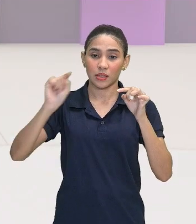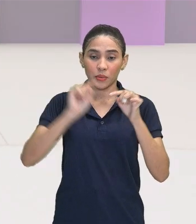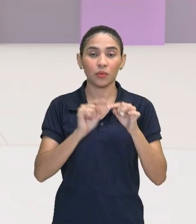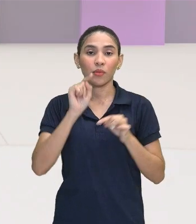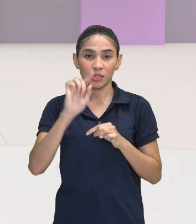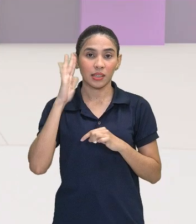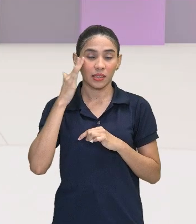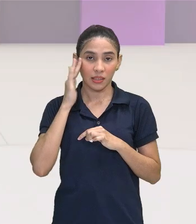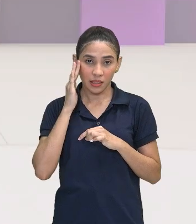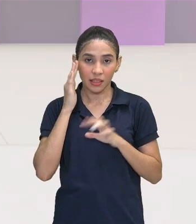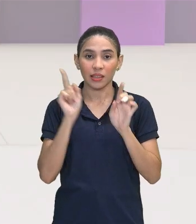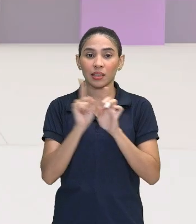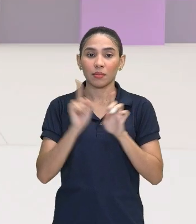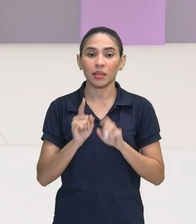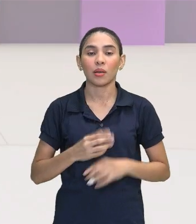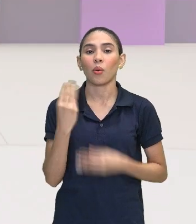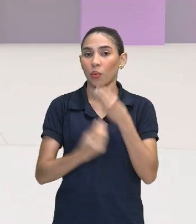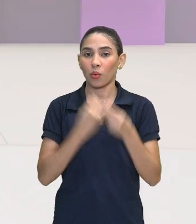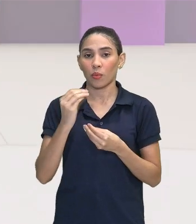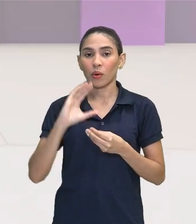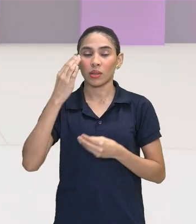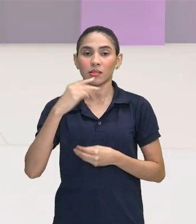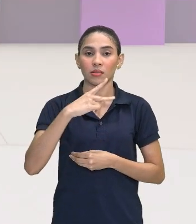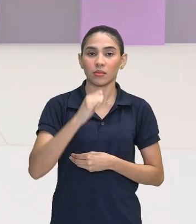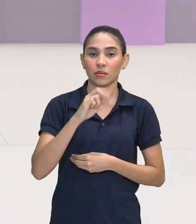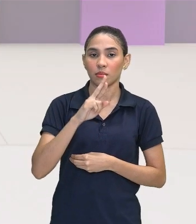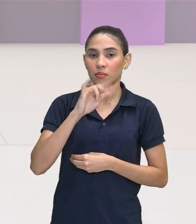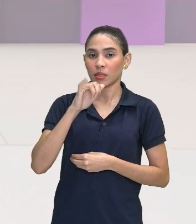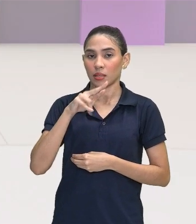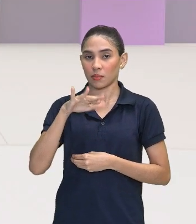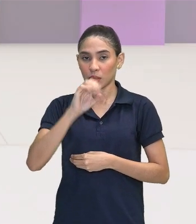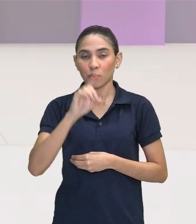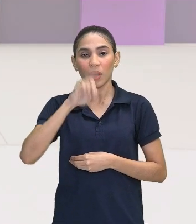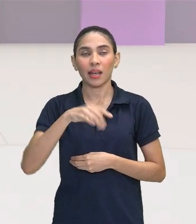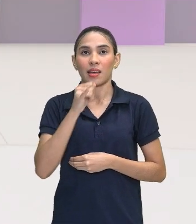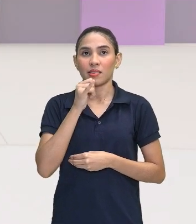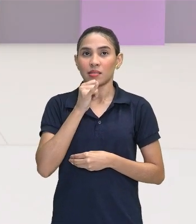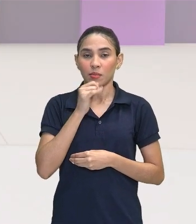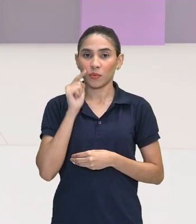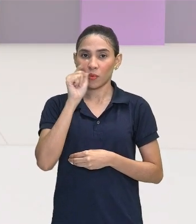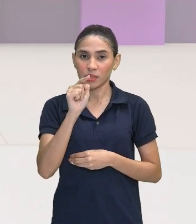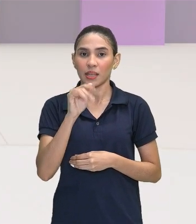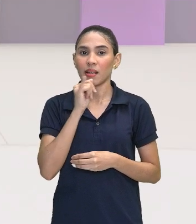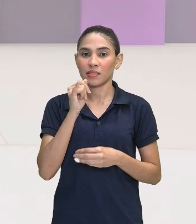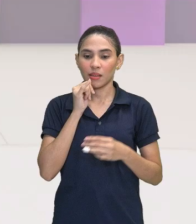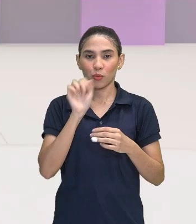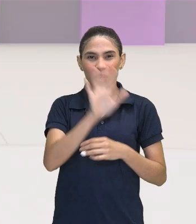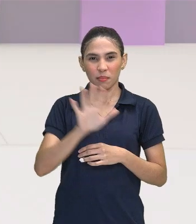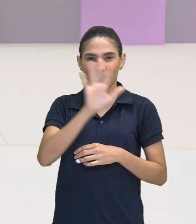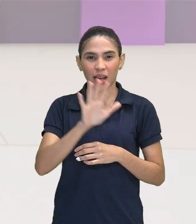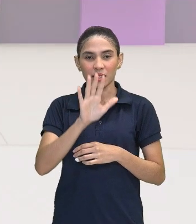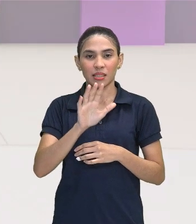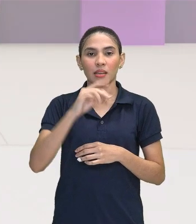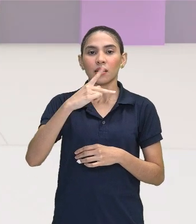entender e compreender bem como é que funciona o perímetro, saiba que é quando você marca um ponto nessa figura e você